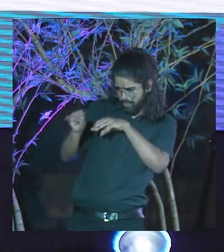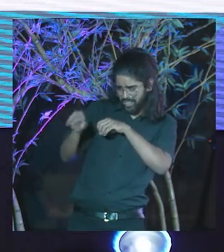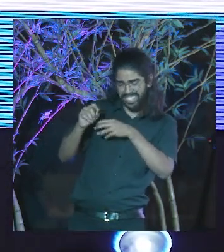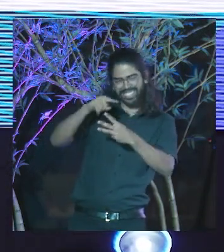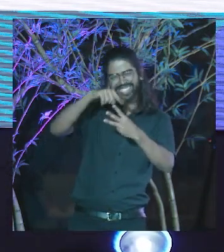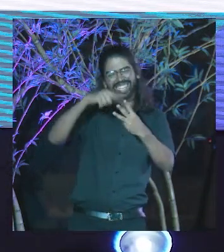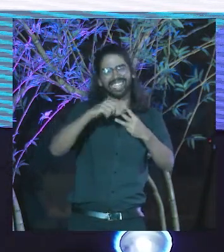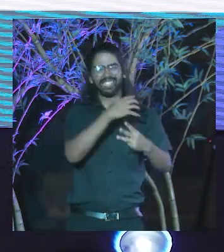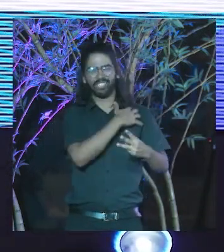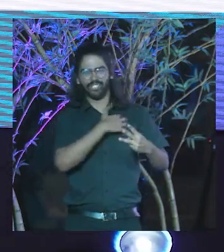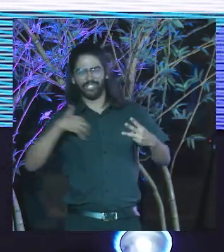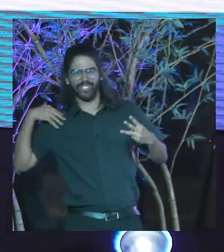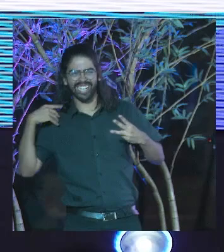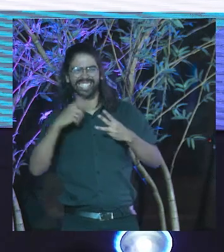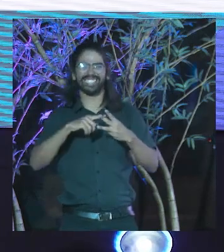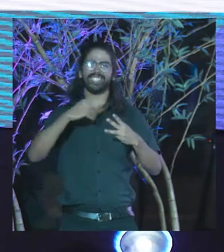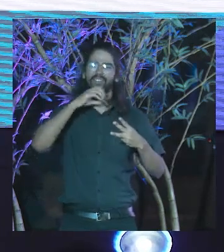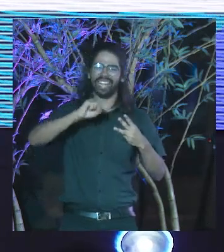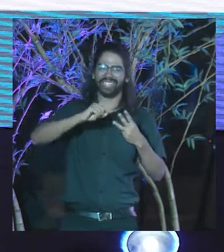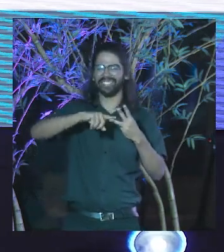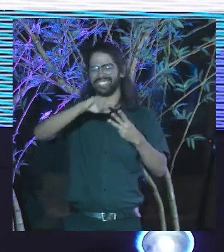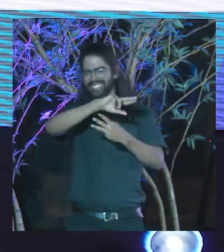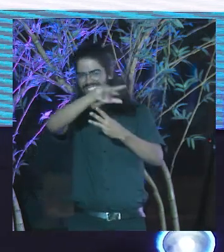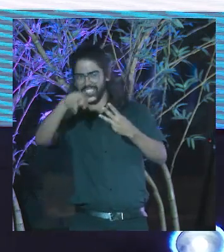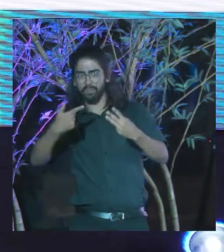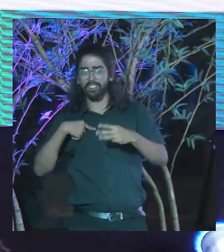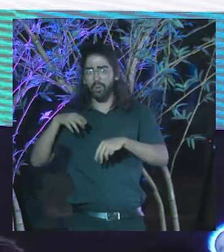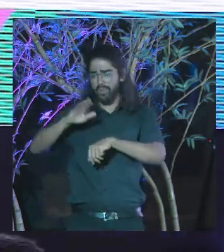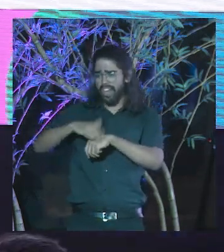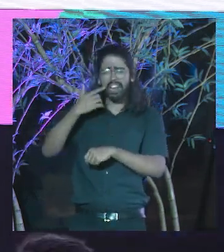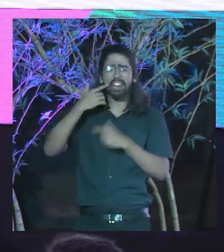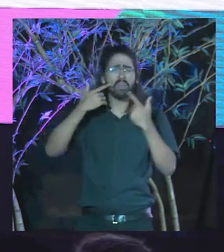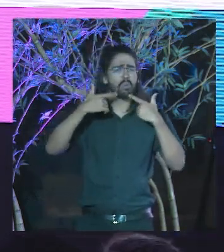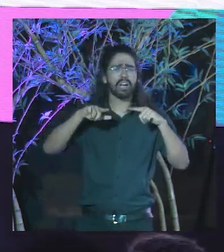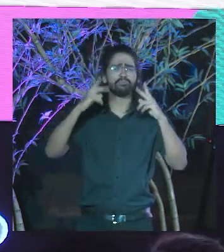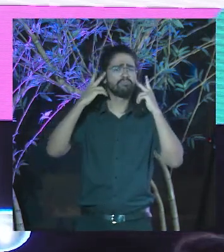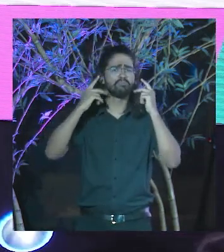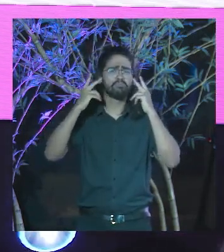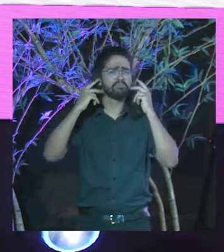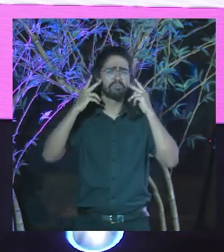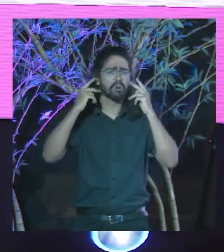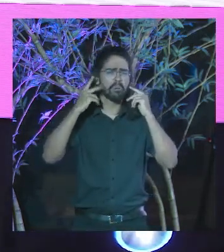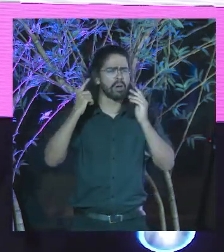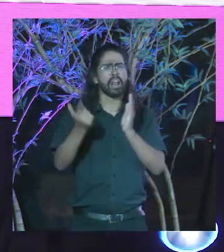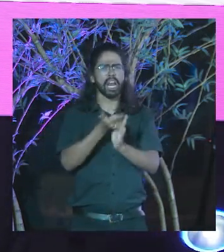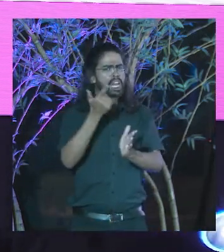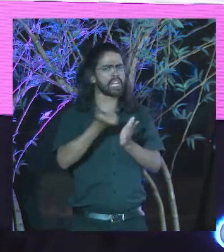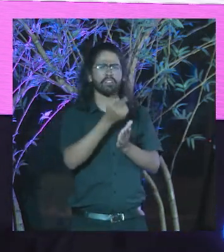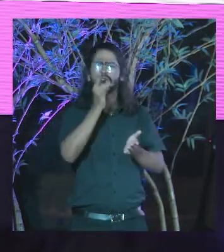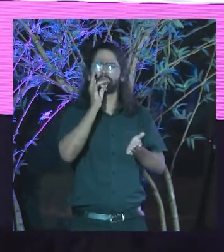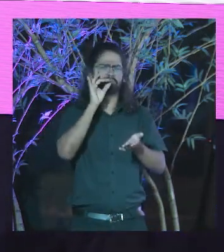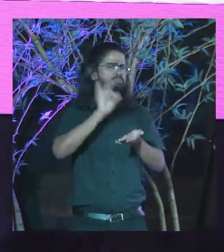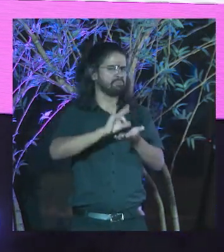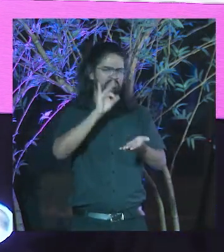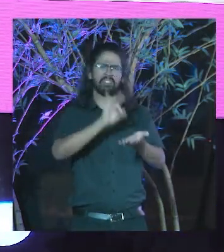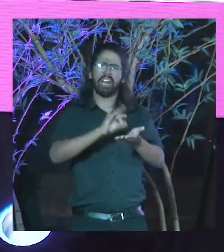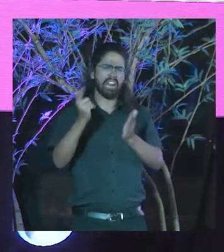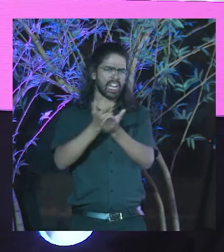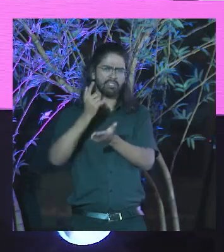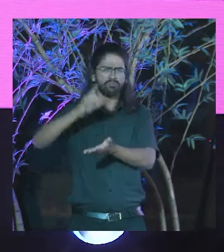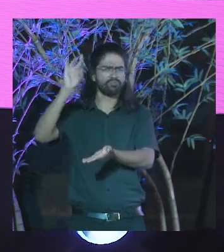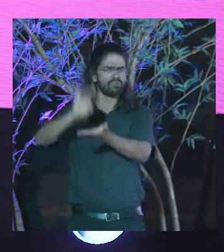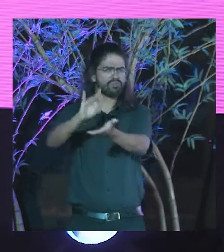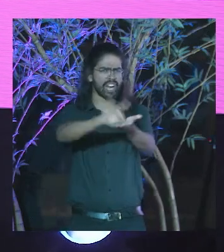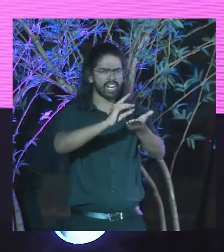Platão. Então eu chego lá, na linguagem nativa, livros autênticos, a República, são os livros